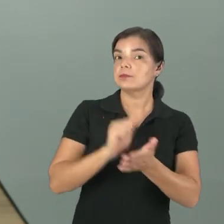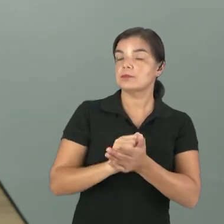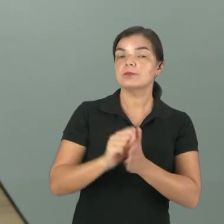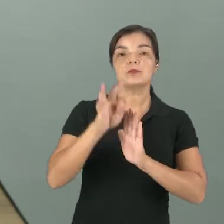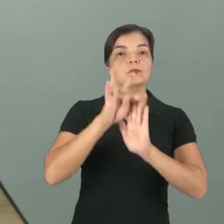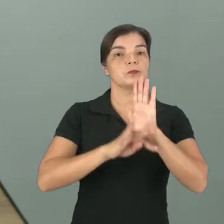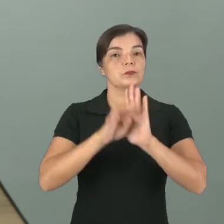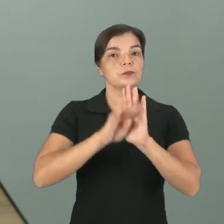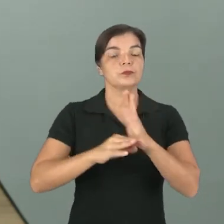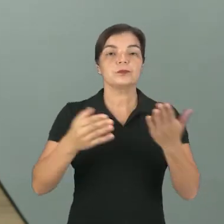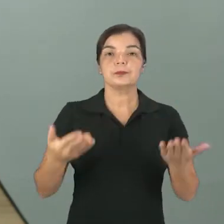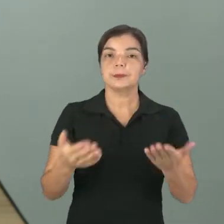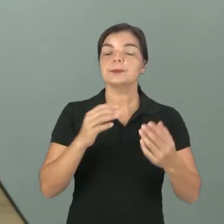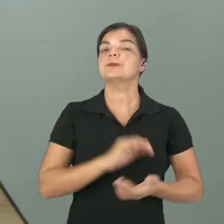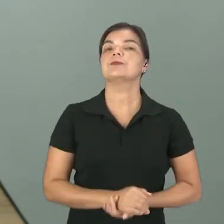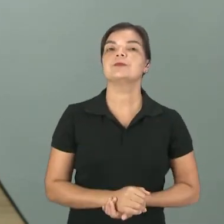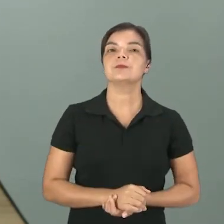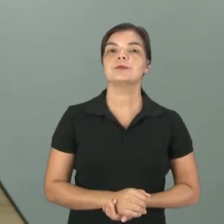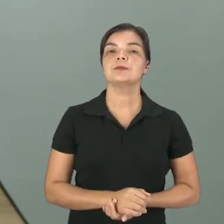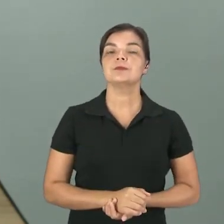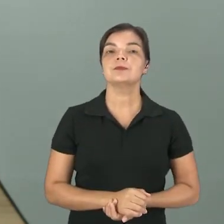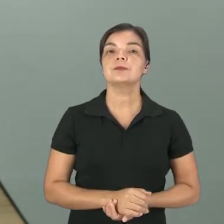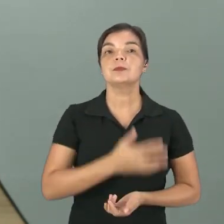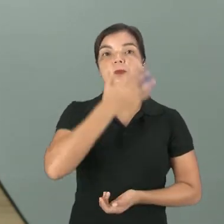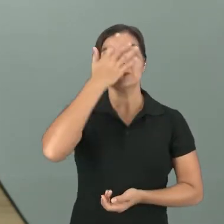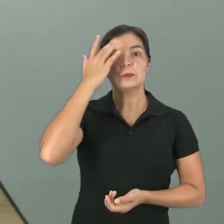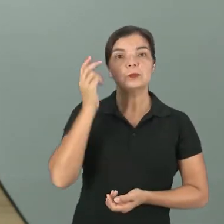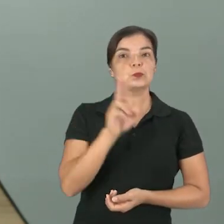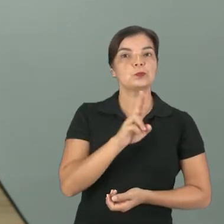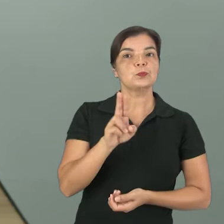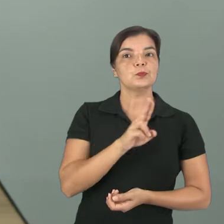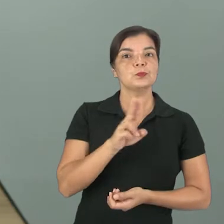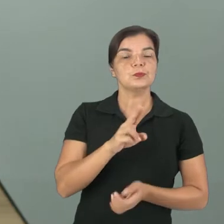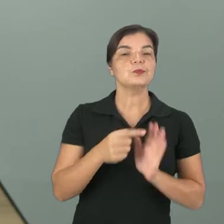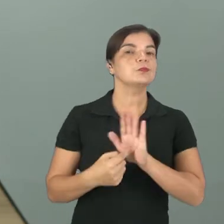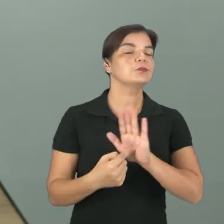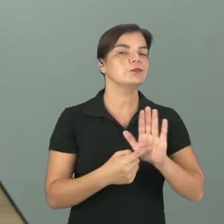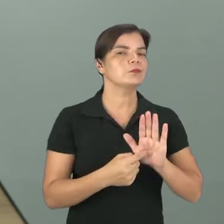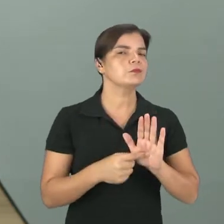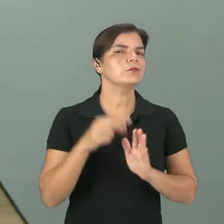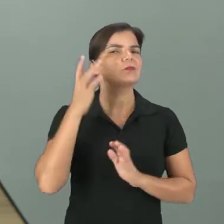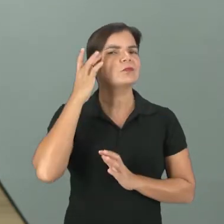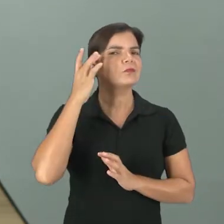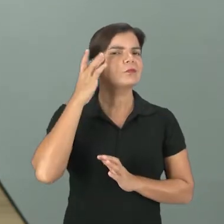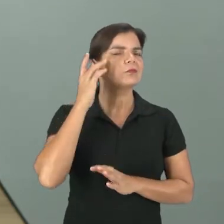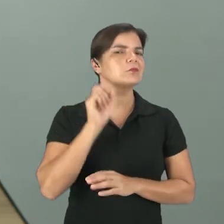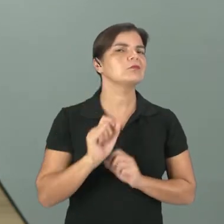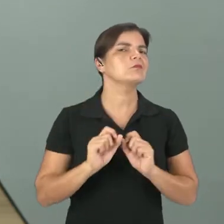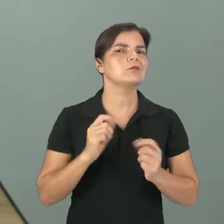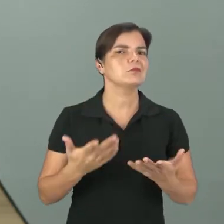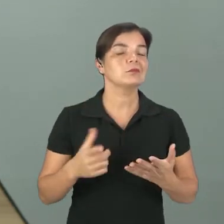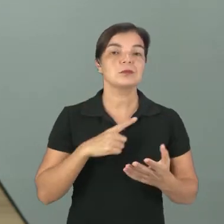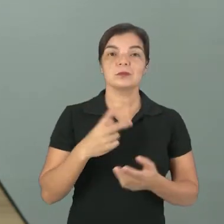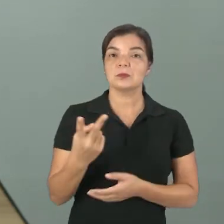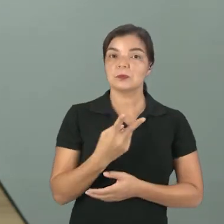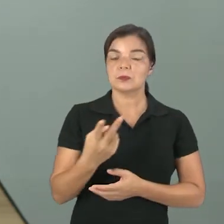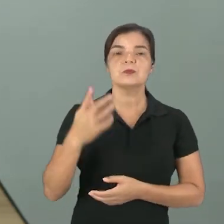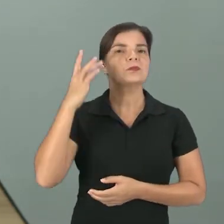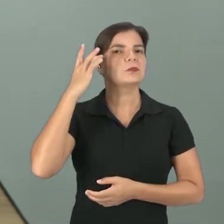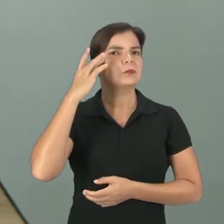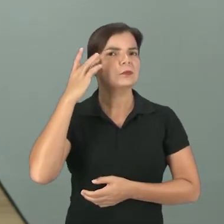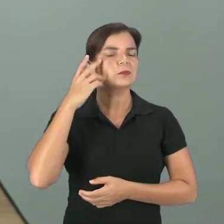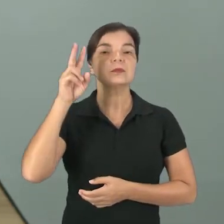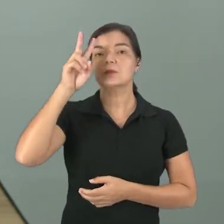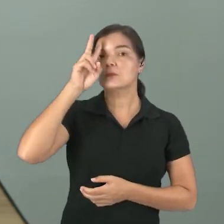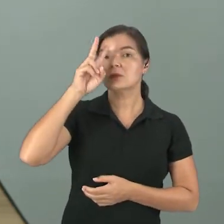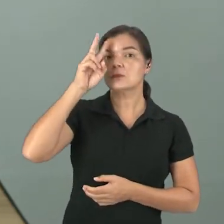bem, agora eu quero saber de você sobre os nossos personagens. O que será que esses personagens têm em comum? Será que as